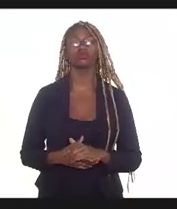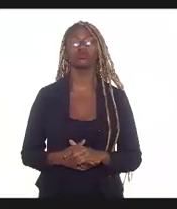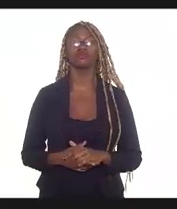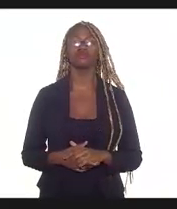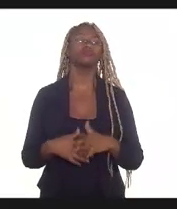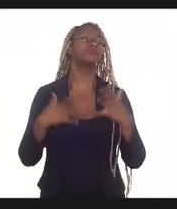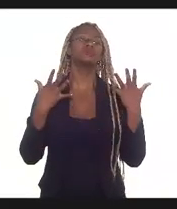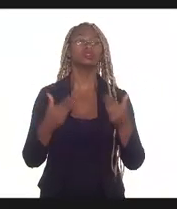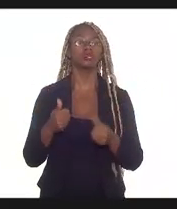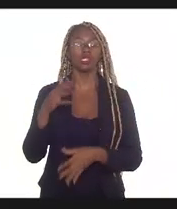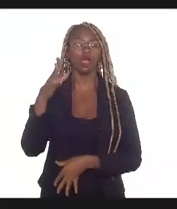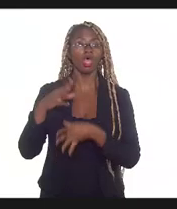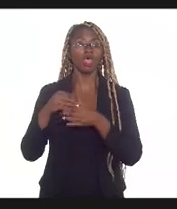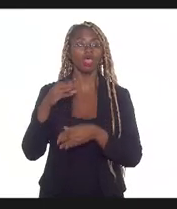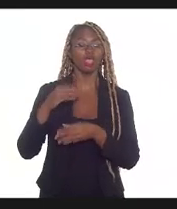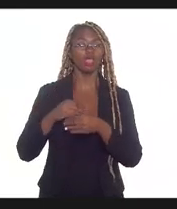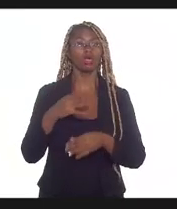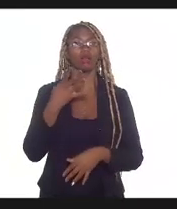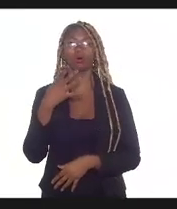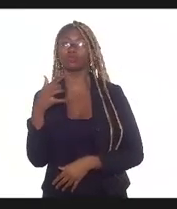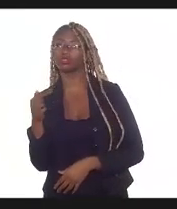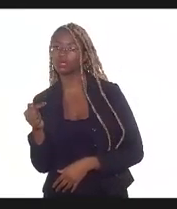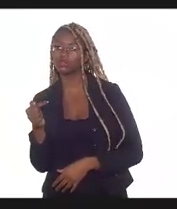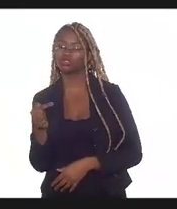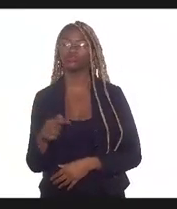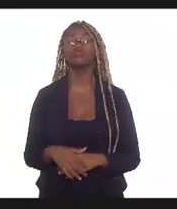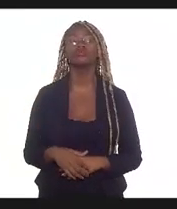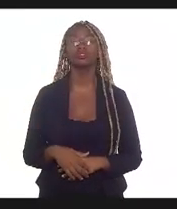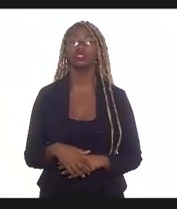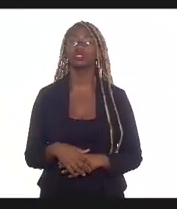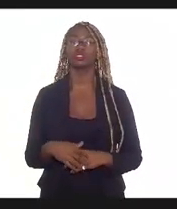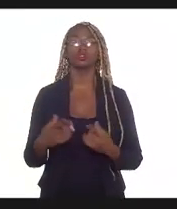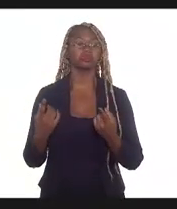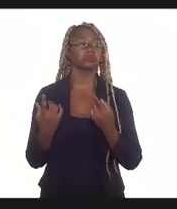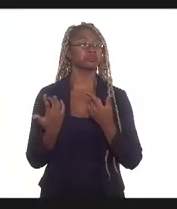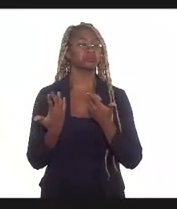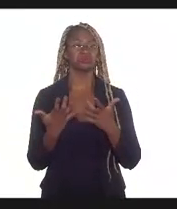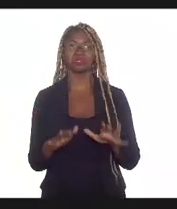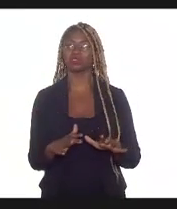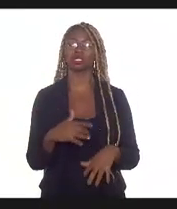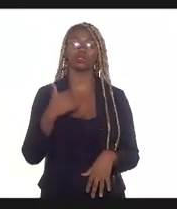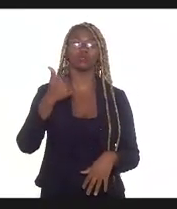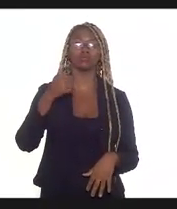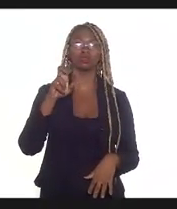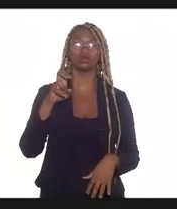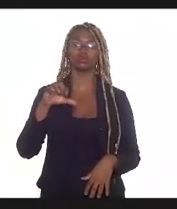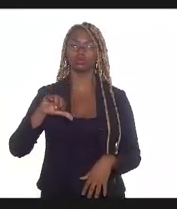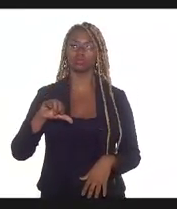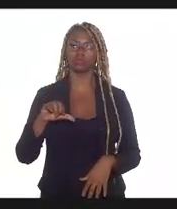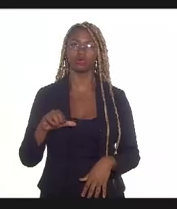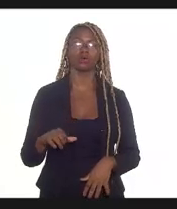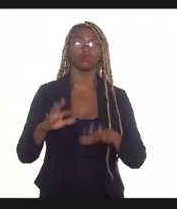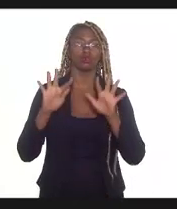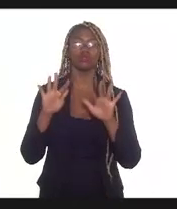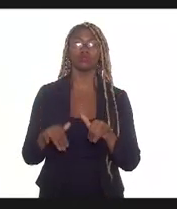subemenda aglutinativas, emendas 4 e 7. Contrárias às emendas 1, 5 e 9, concluindo com